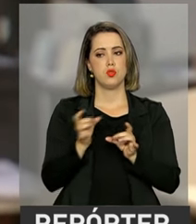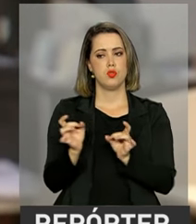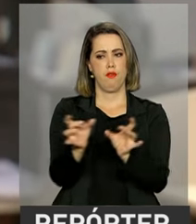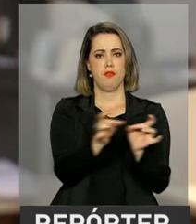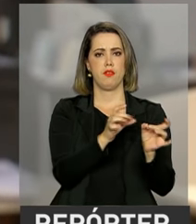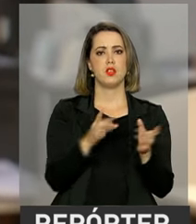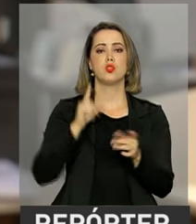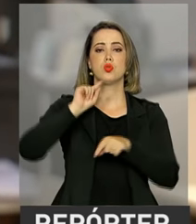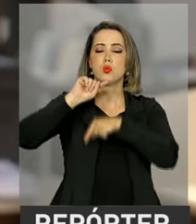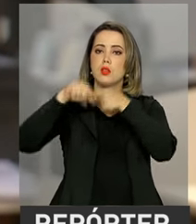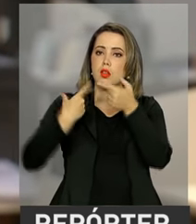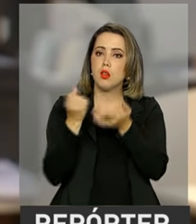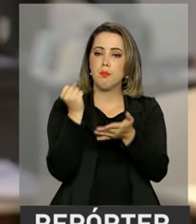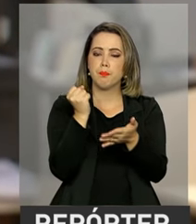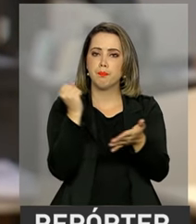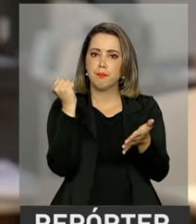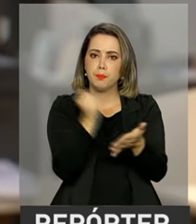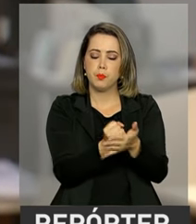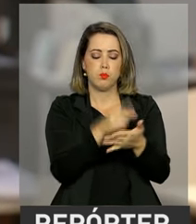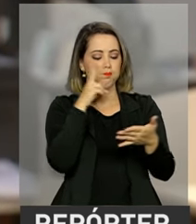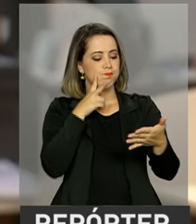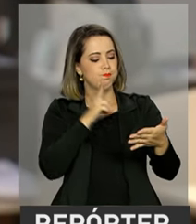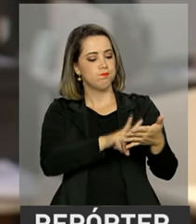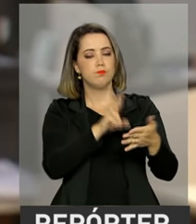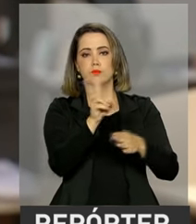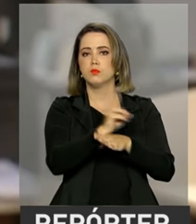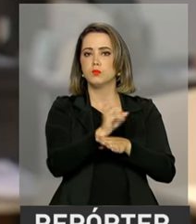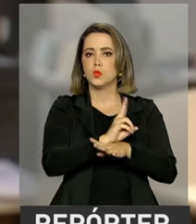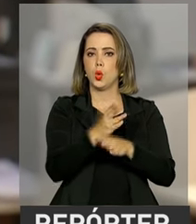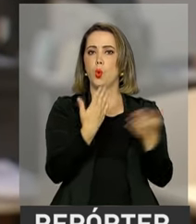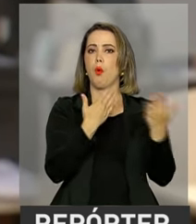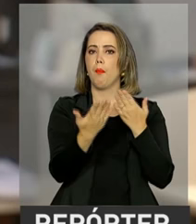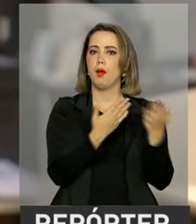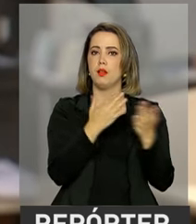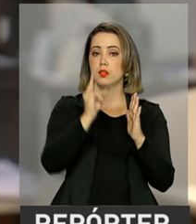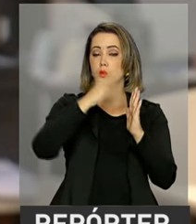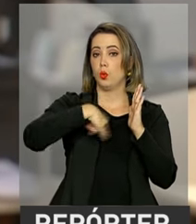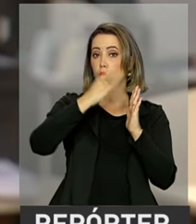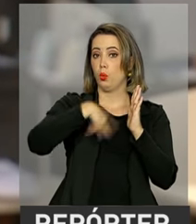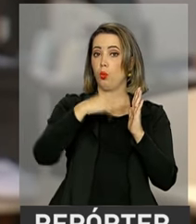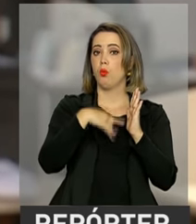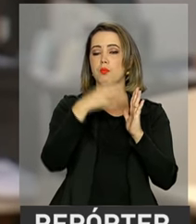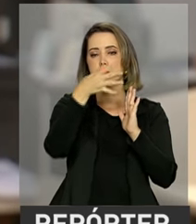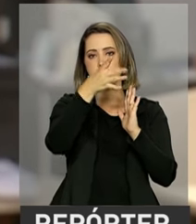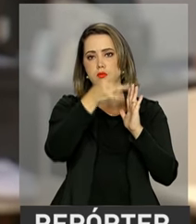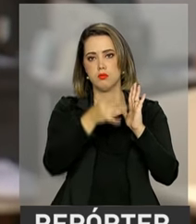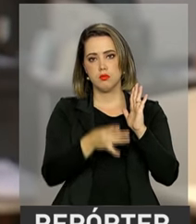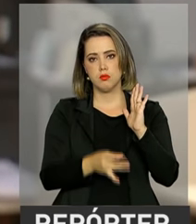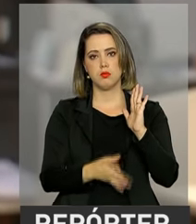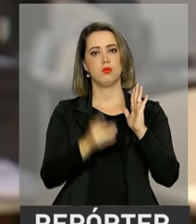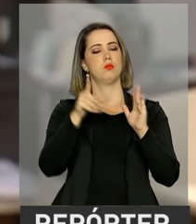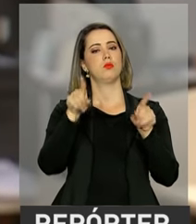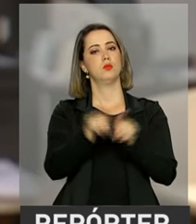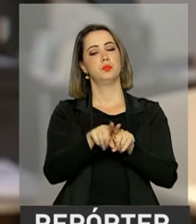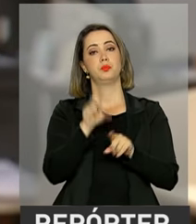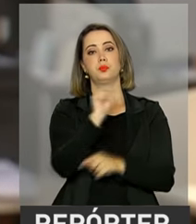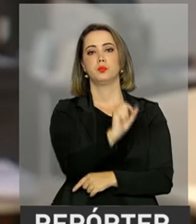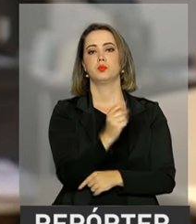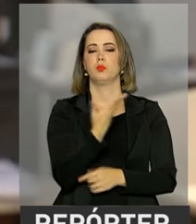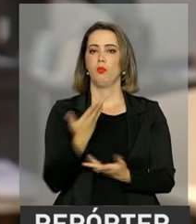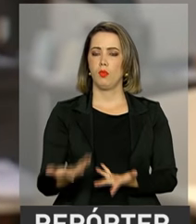com avaliação oficial de cada lote comparando com os documentos de rastreabilidade desde a matéria até o produto final